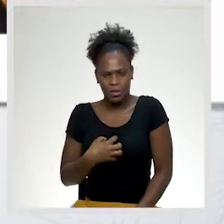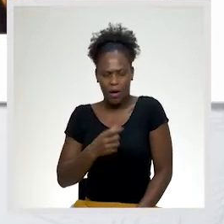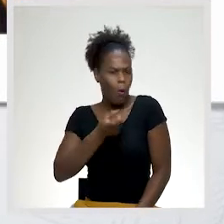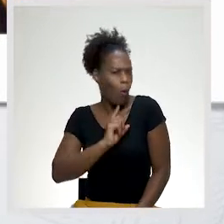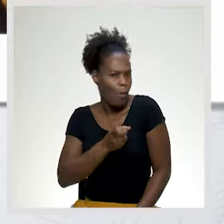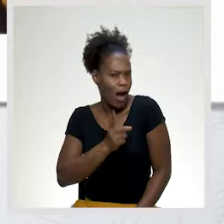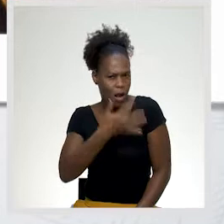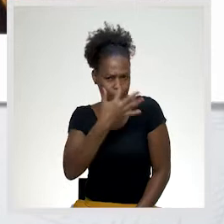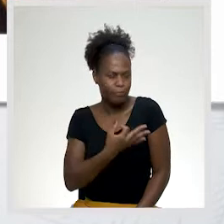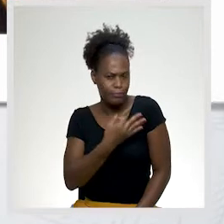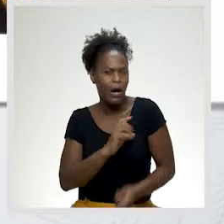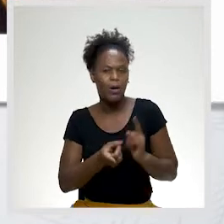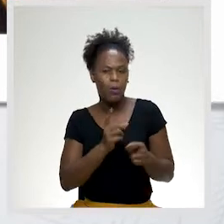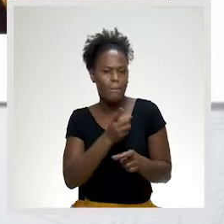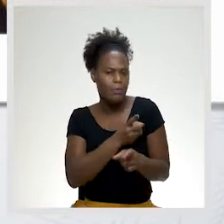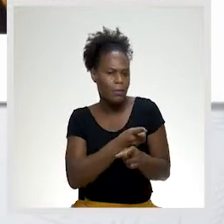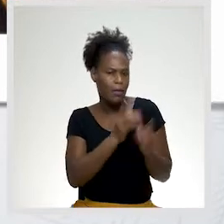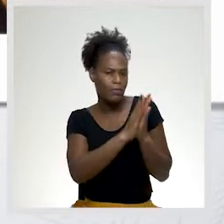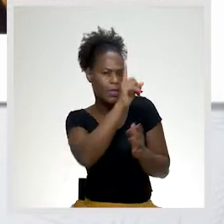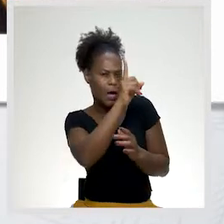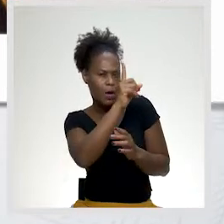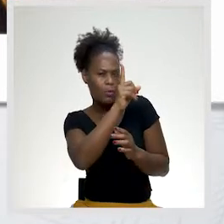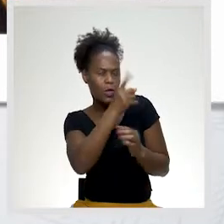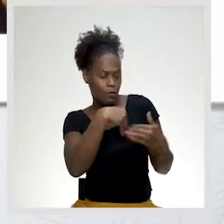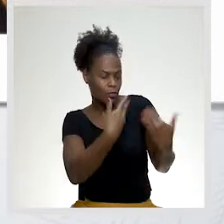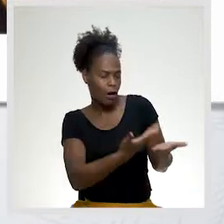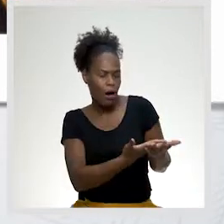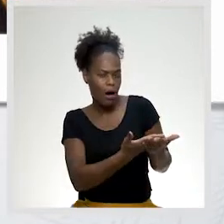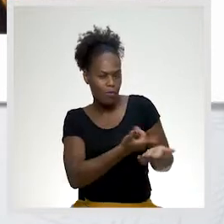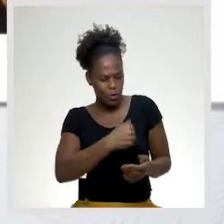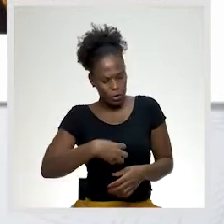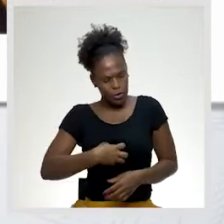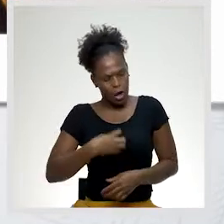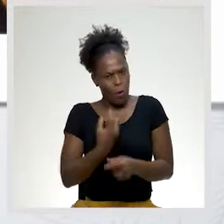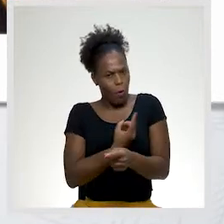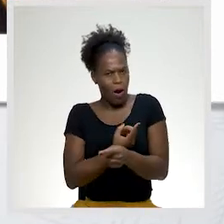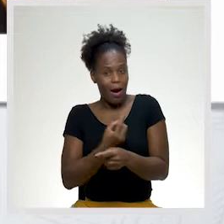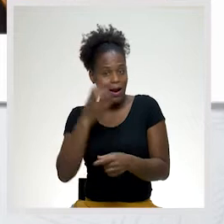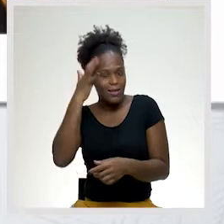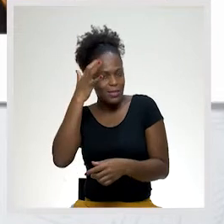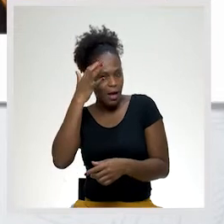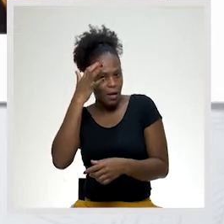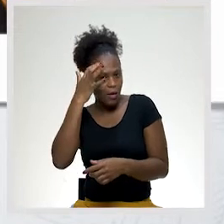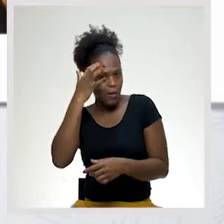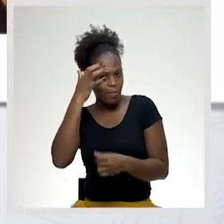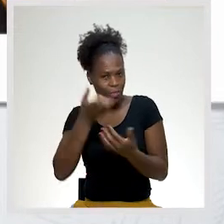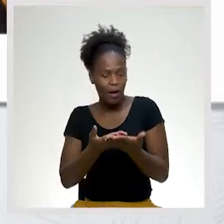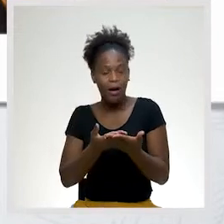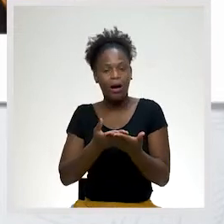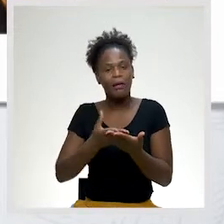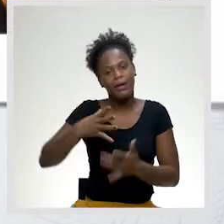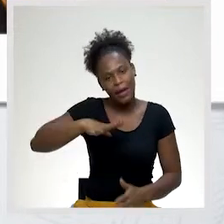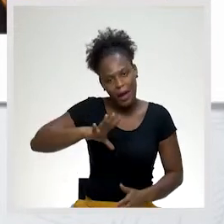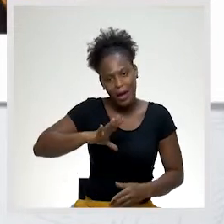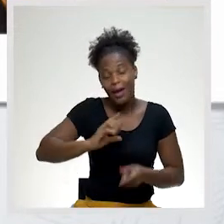a acreditar que o mesmo Deus que nos dotou de sentidos, razão e intelecto pretende